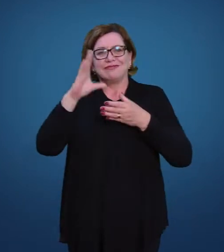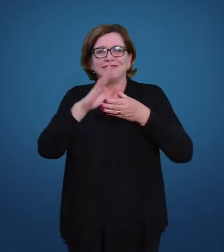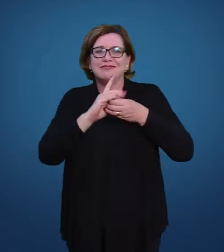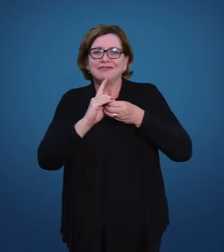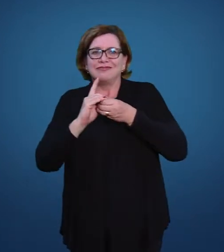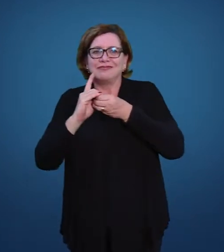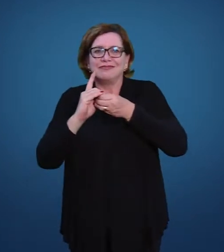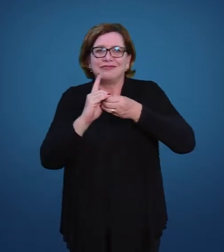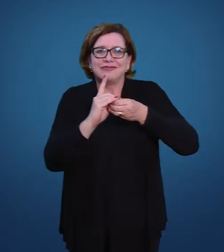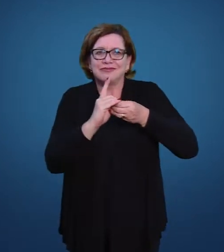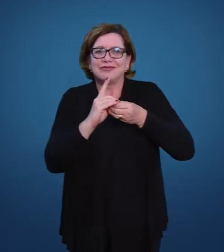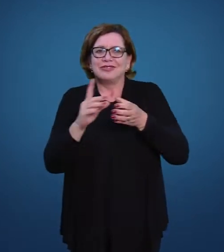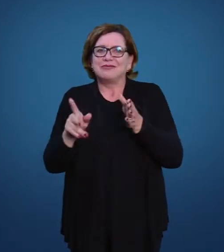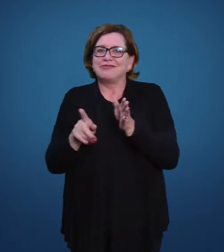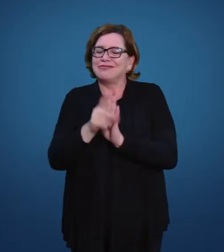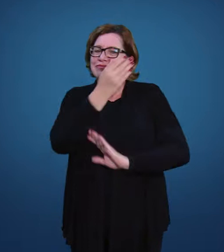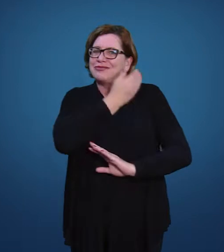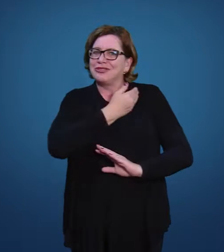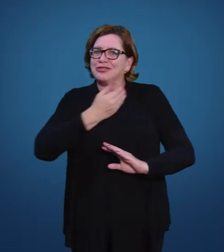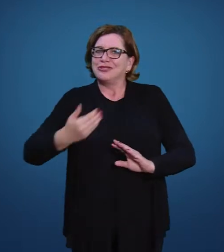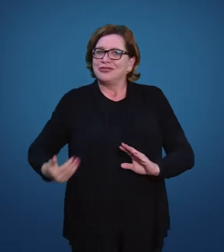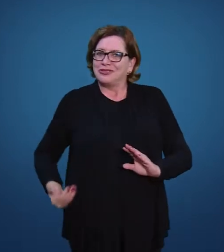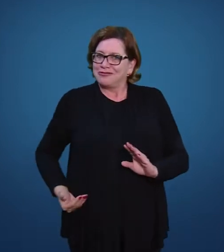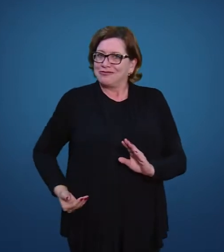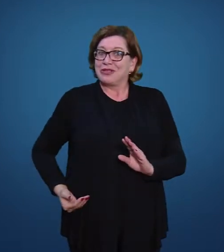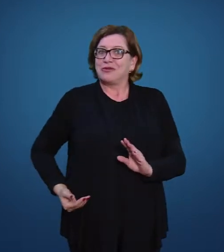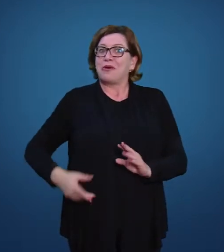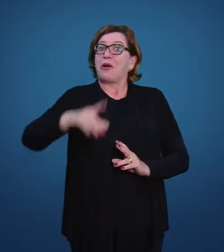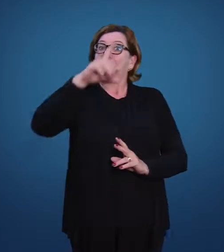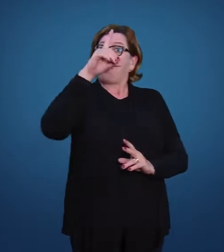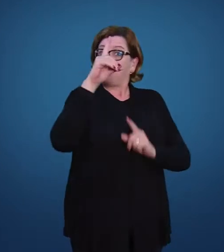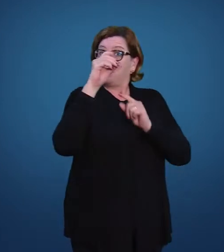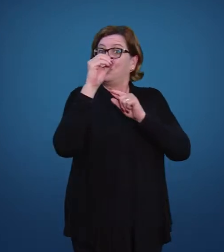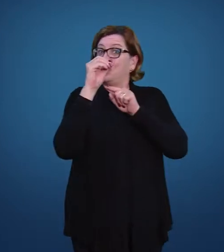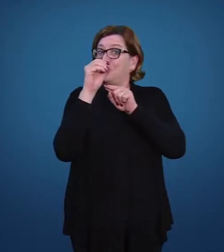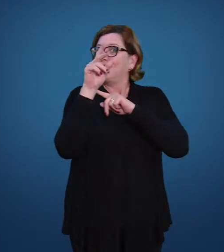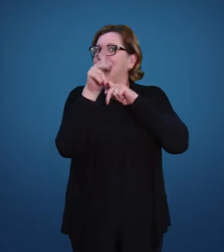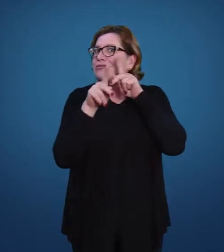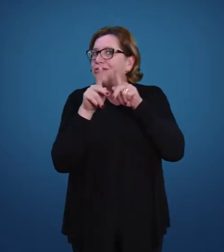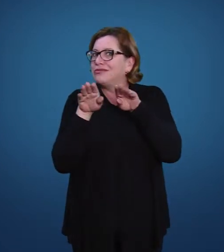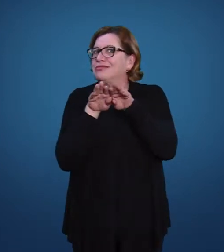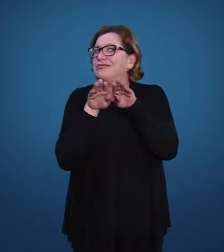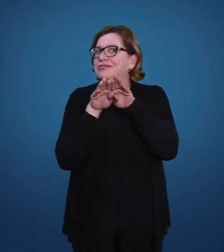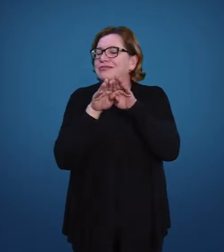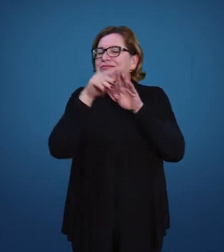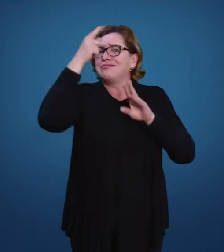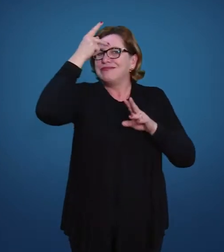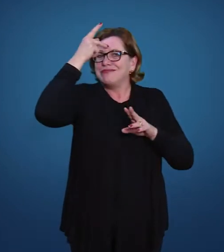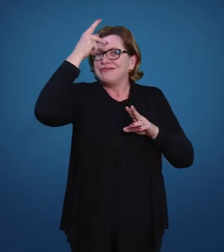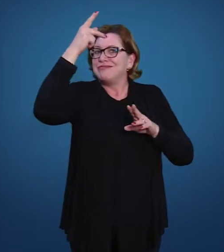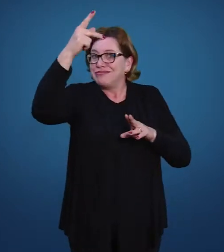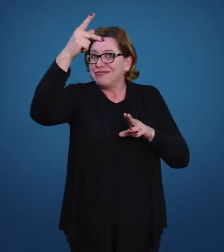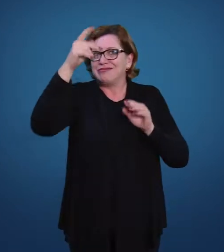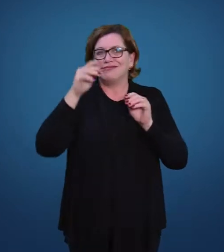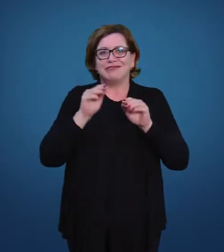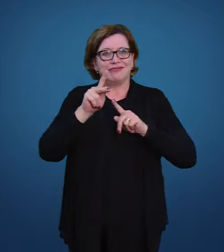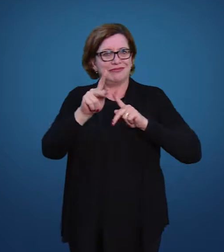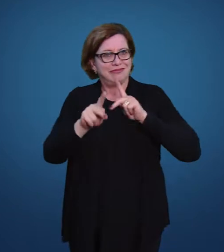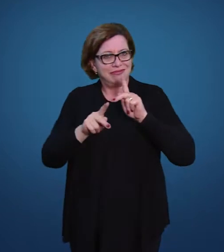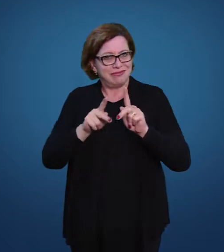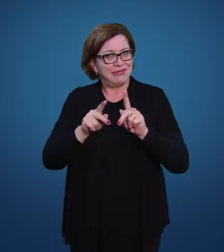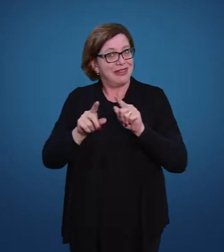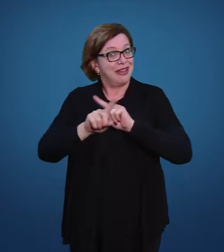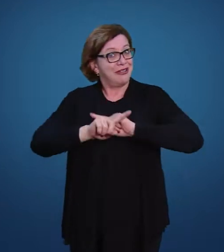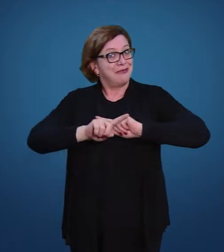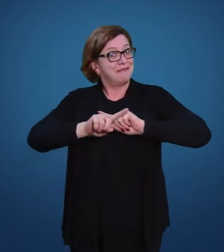é um governo para o povo, é do povo e para o povo. Só que não é bem assim, né? Os processos são, como eu já